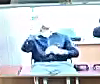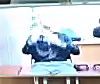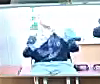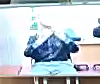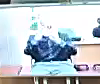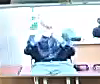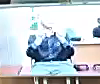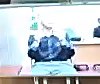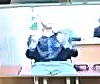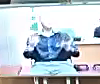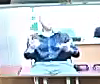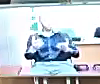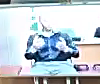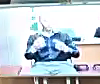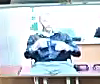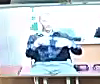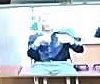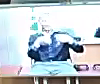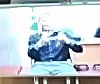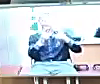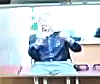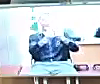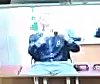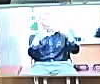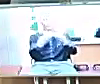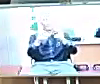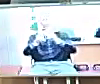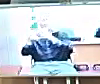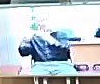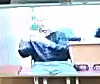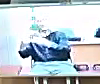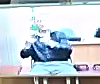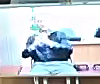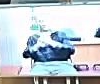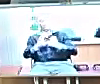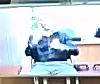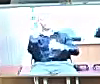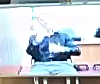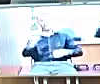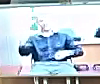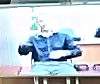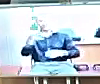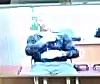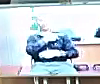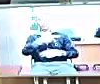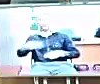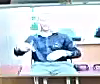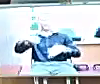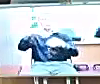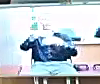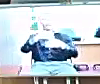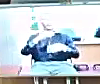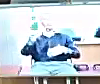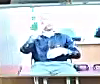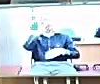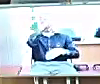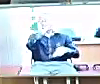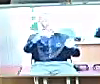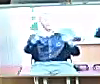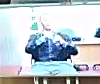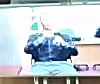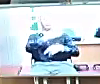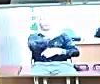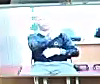tanto as condições de transição no nível federal é do do presidente eleito quanto aqui também dodô a nível estadual do